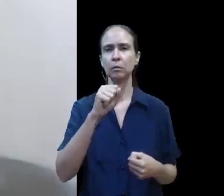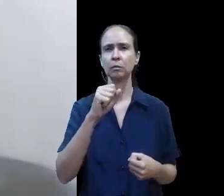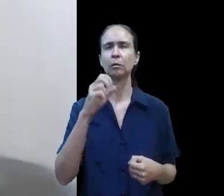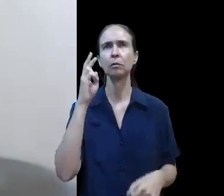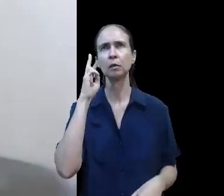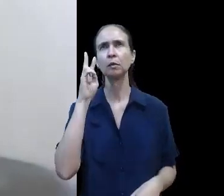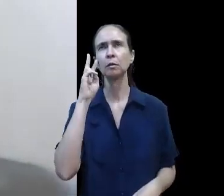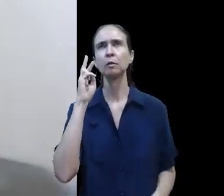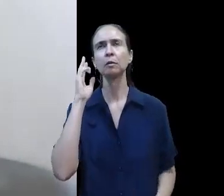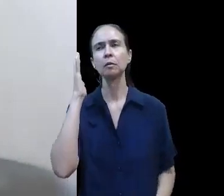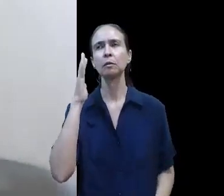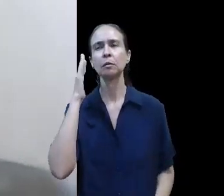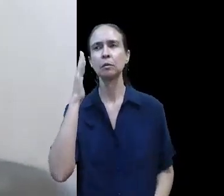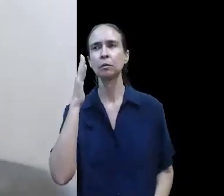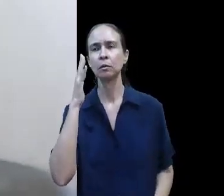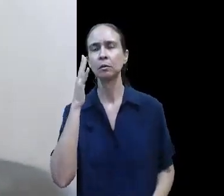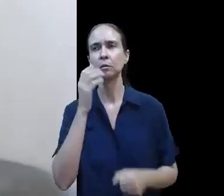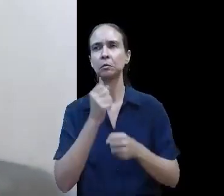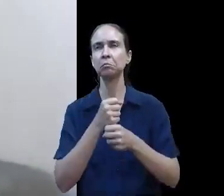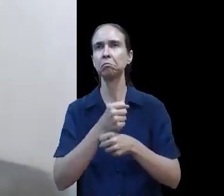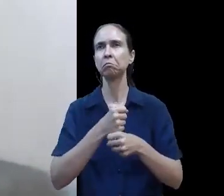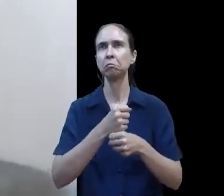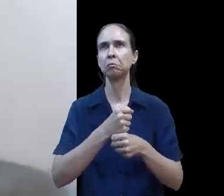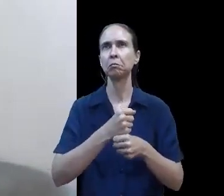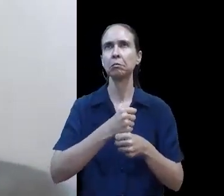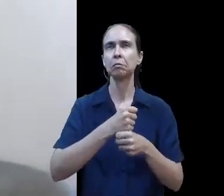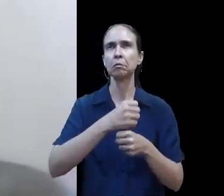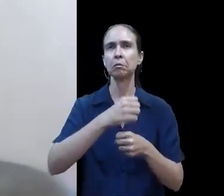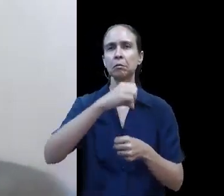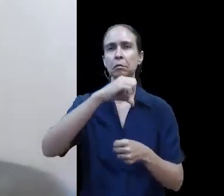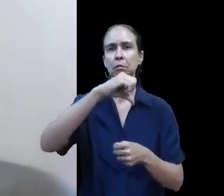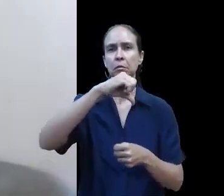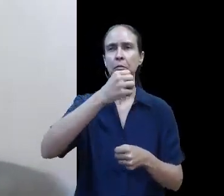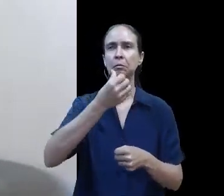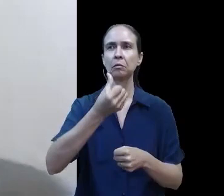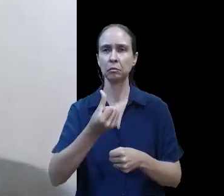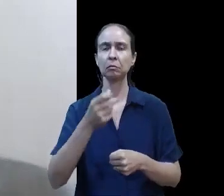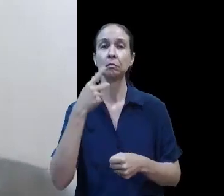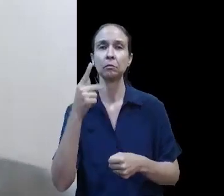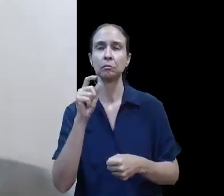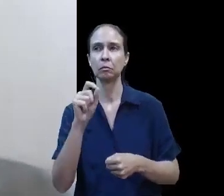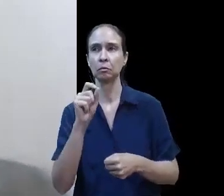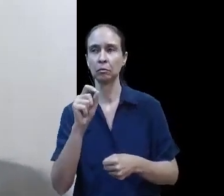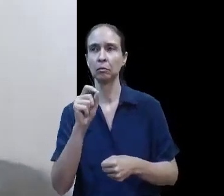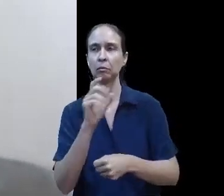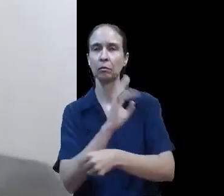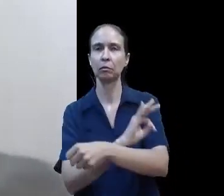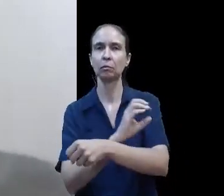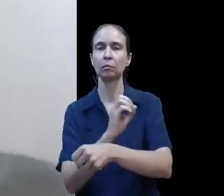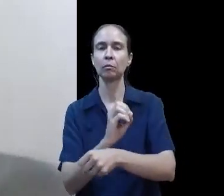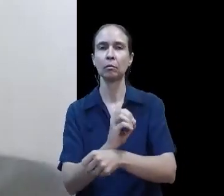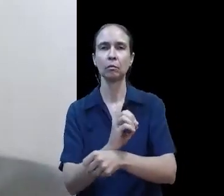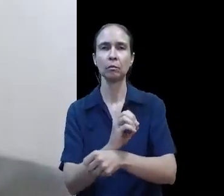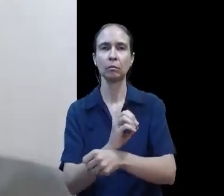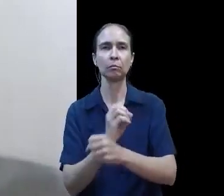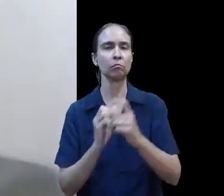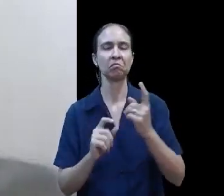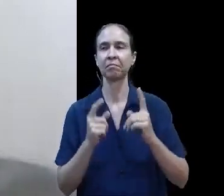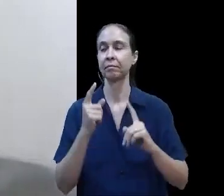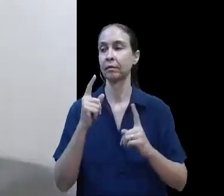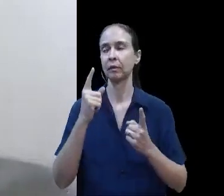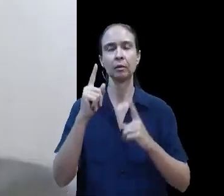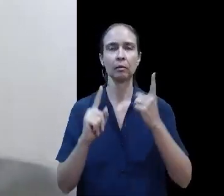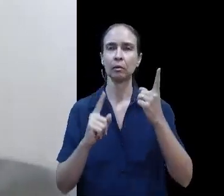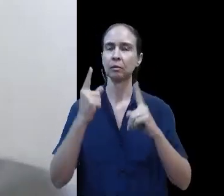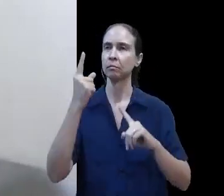que me chamou a atenção na época, né? O Tocantins não era um grande produtor e continua não sendo um dos